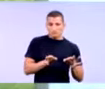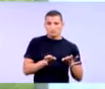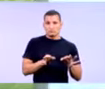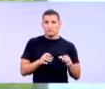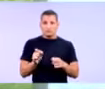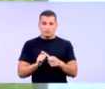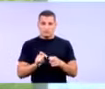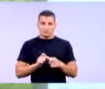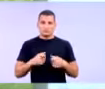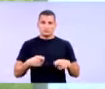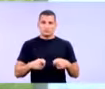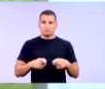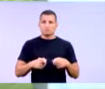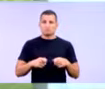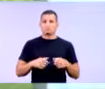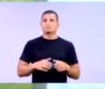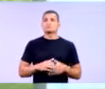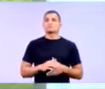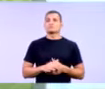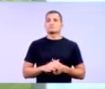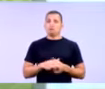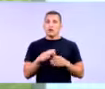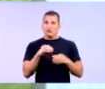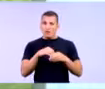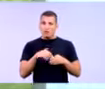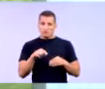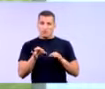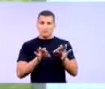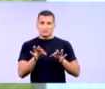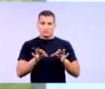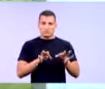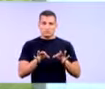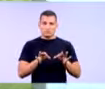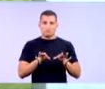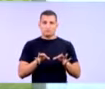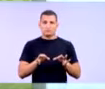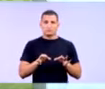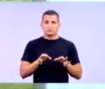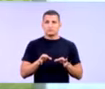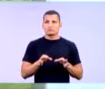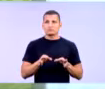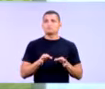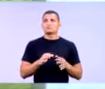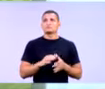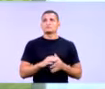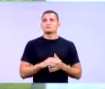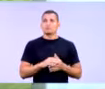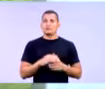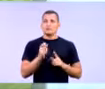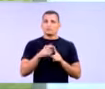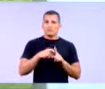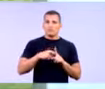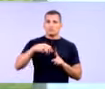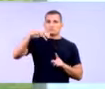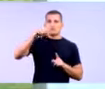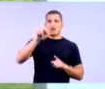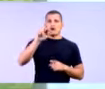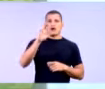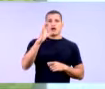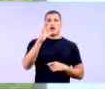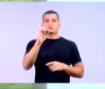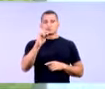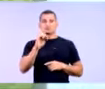né? Eu me planejo e dentro daquele planejamento eu vou seguindo os passos. Então, no mês de março, o que eu tenho para fazer no